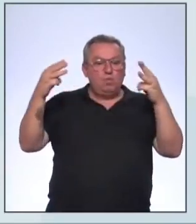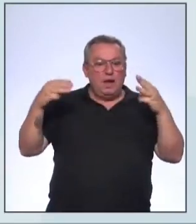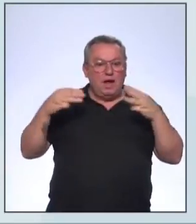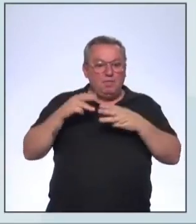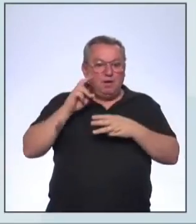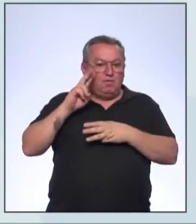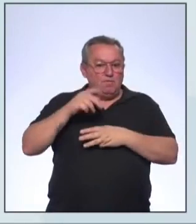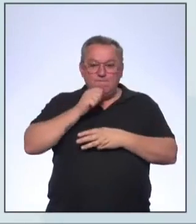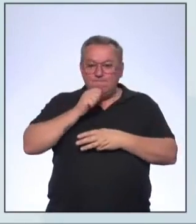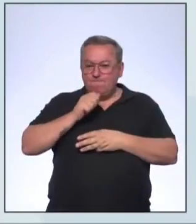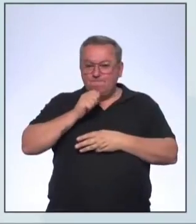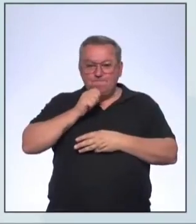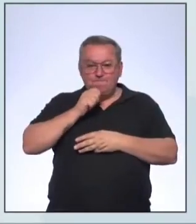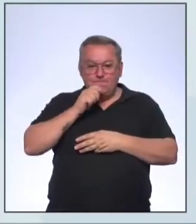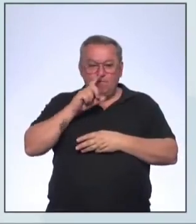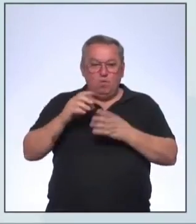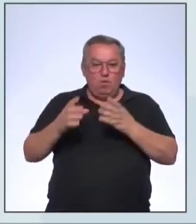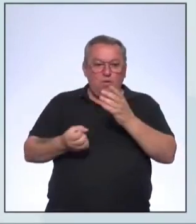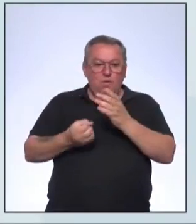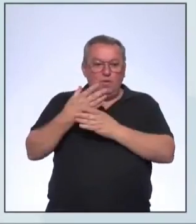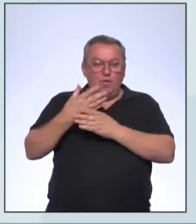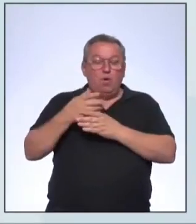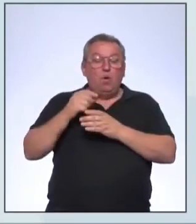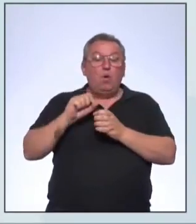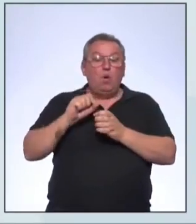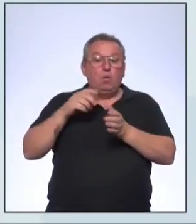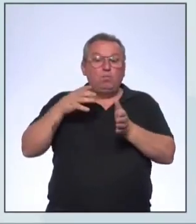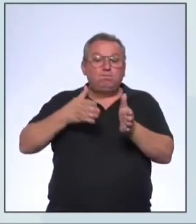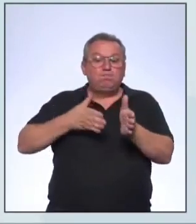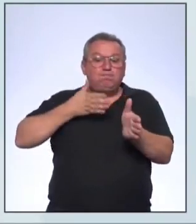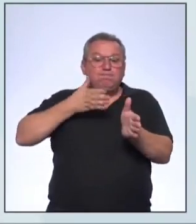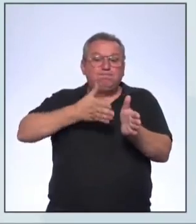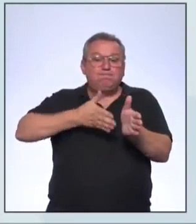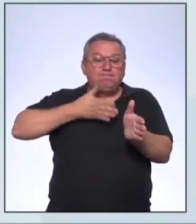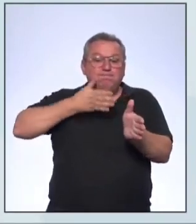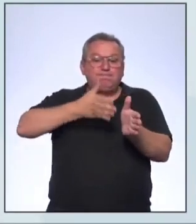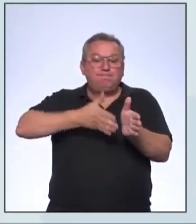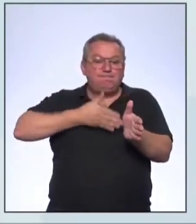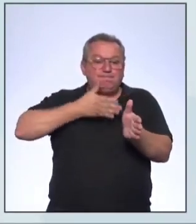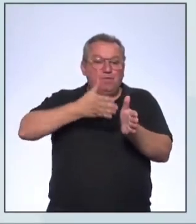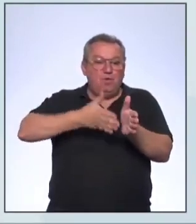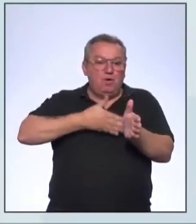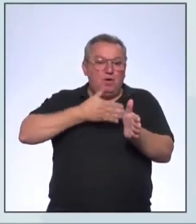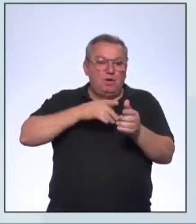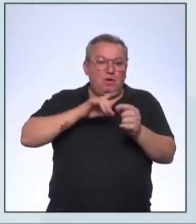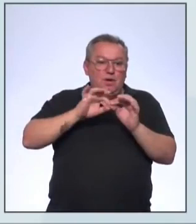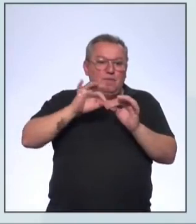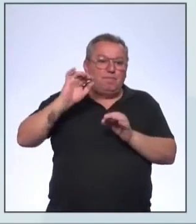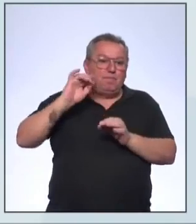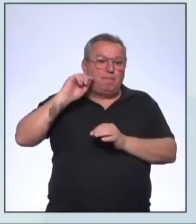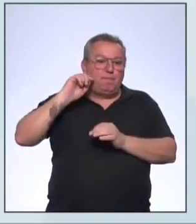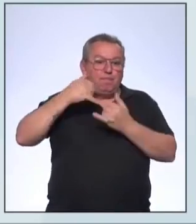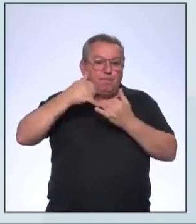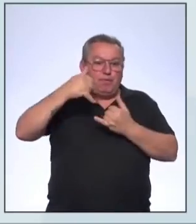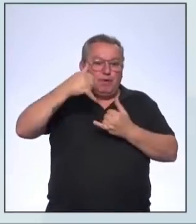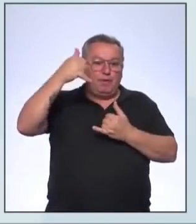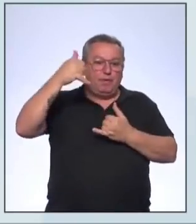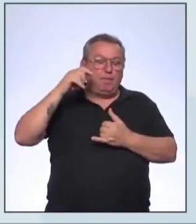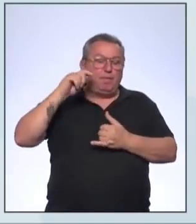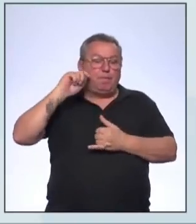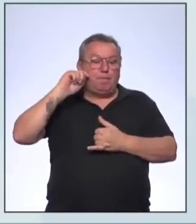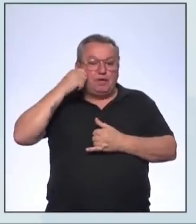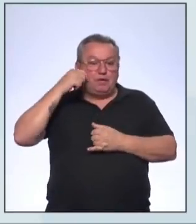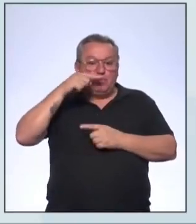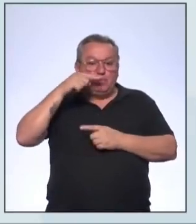mapas anteriores, é o surgimento de linhas férreas, né. Se vocês observarem, tem linhas pretas aí com tracejados